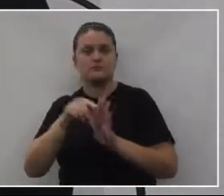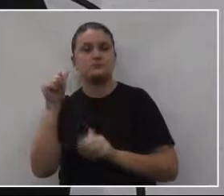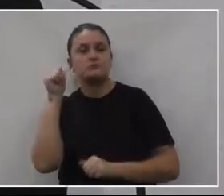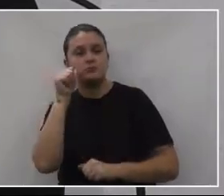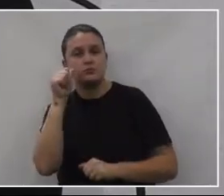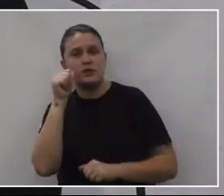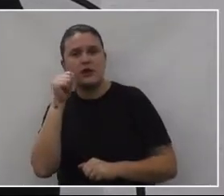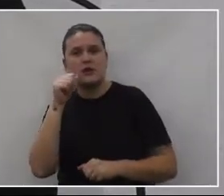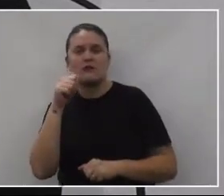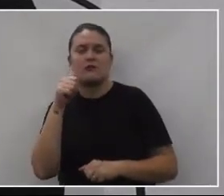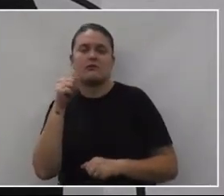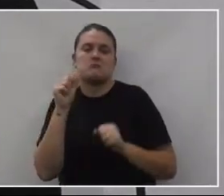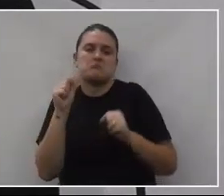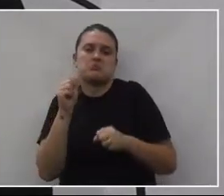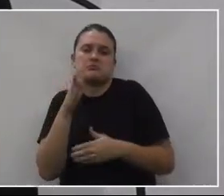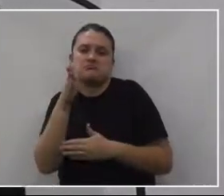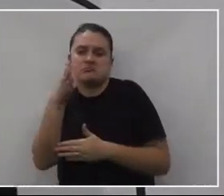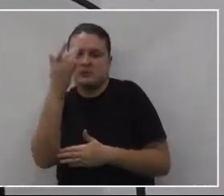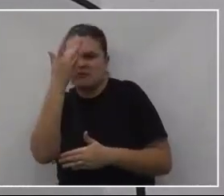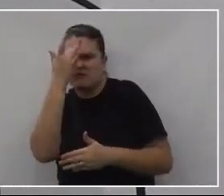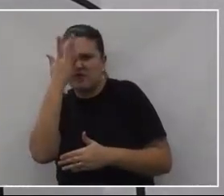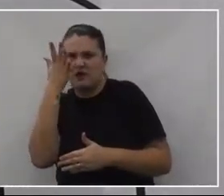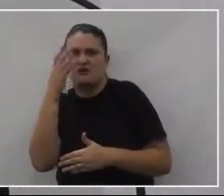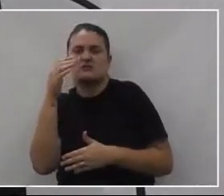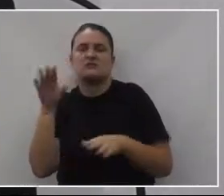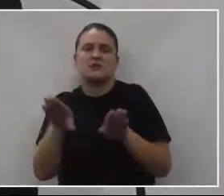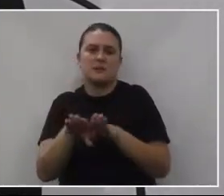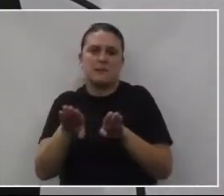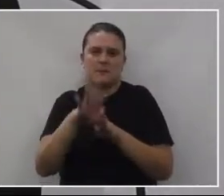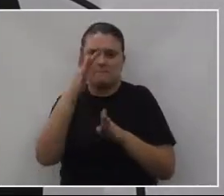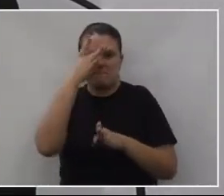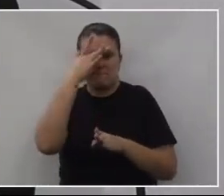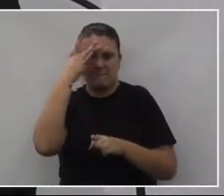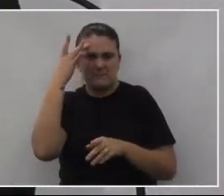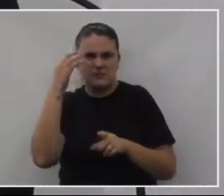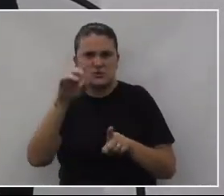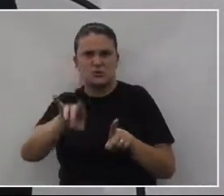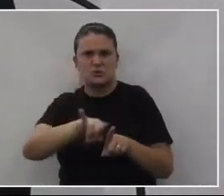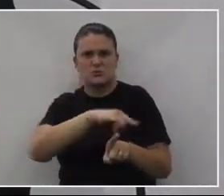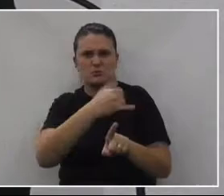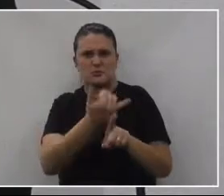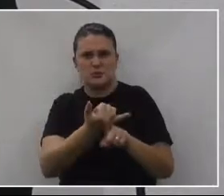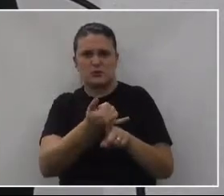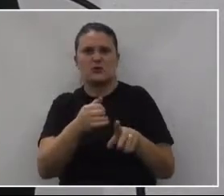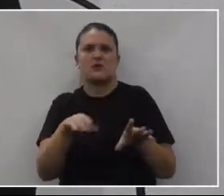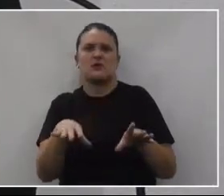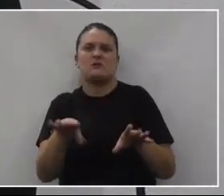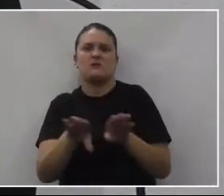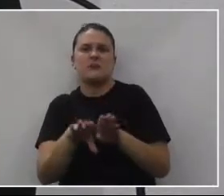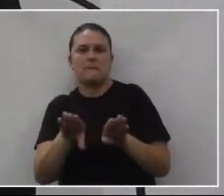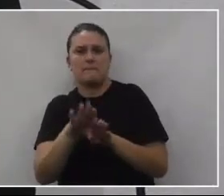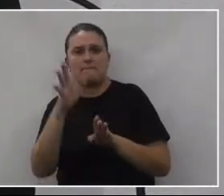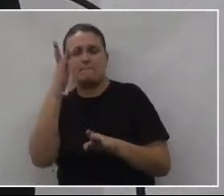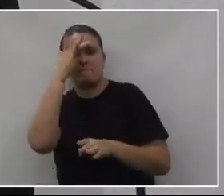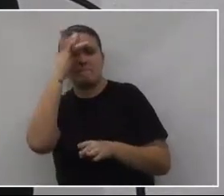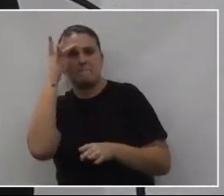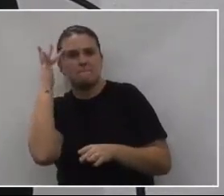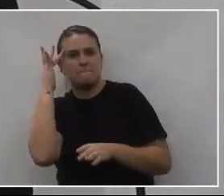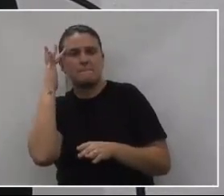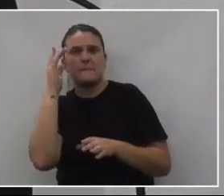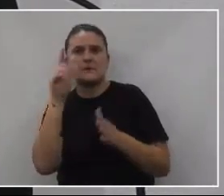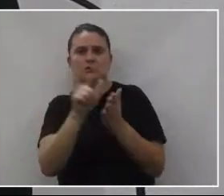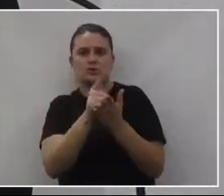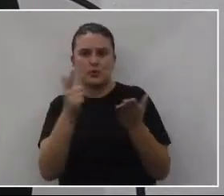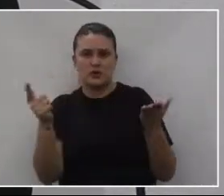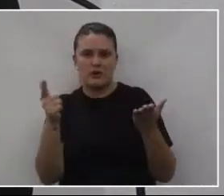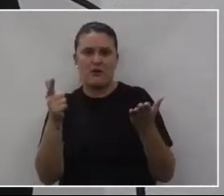tenham facilidade de identificar, os alunos vítimas de bullying também. Da mesma forma, o público saiu nos jornais da